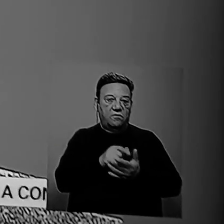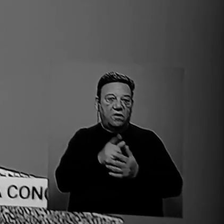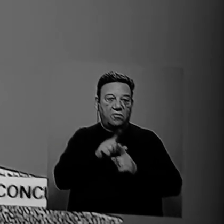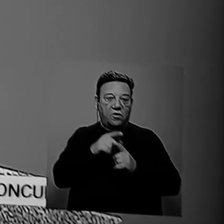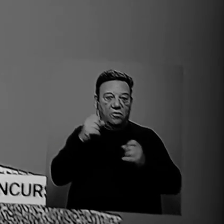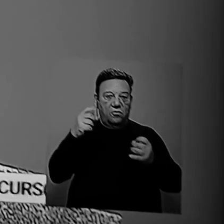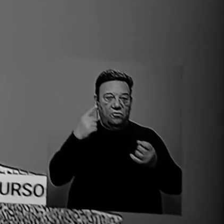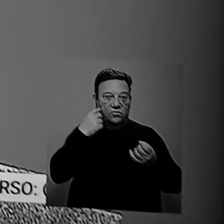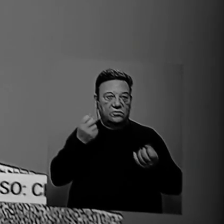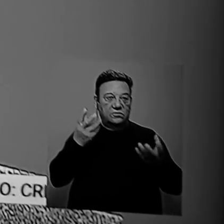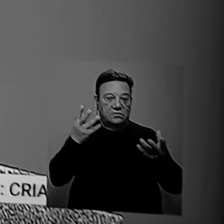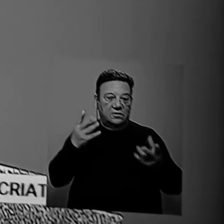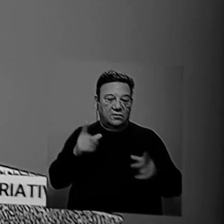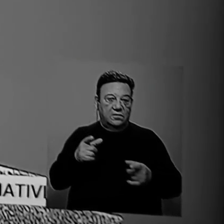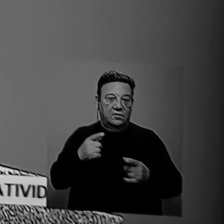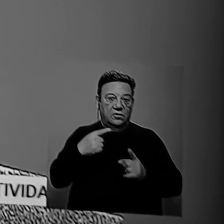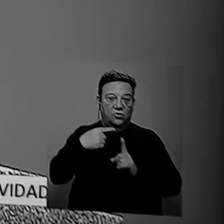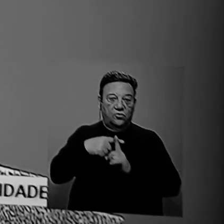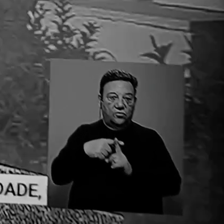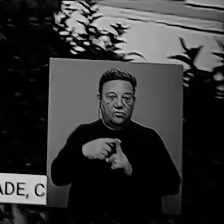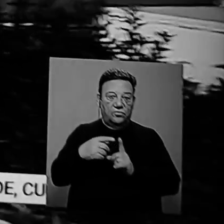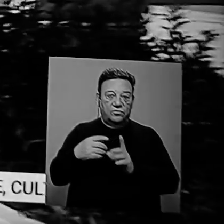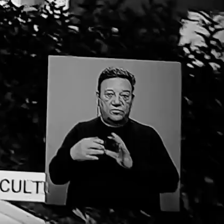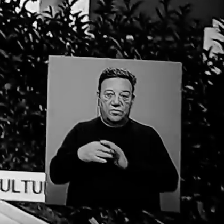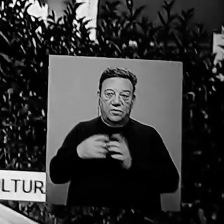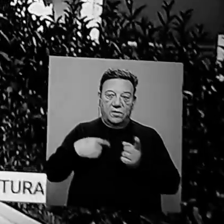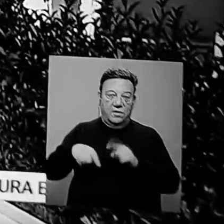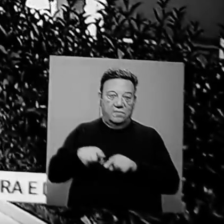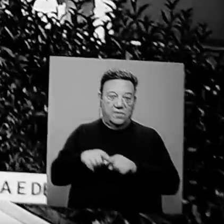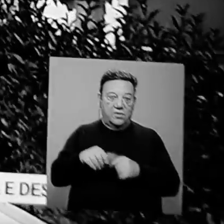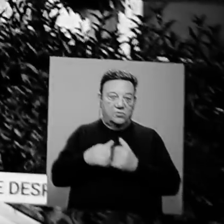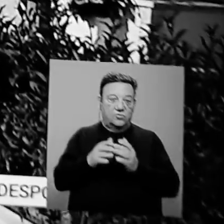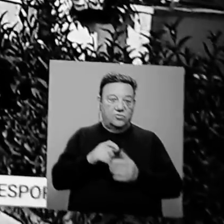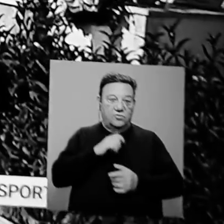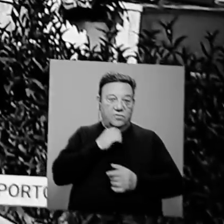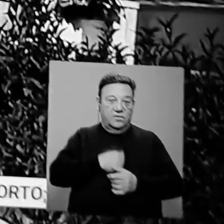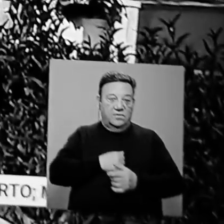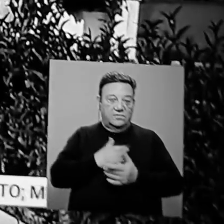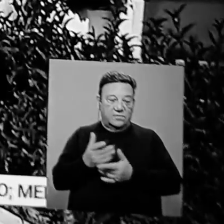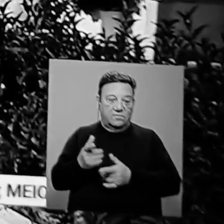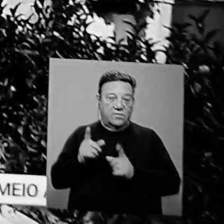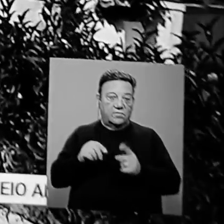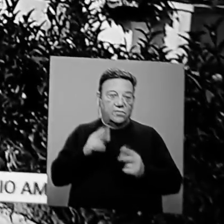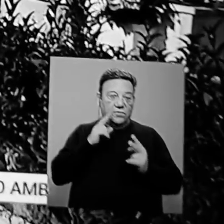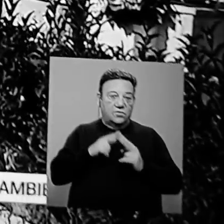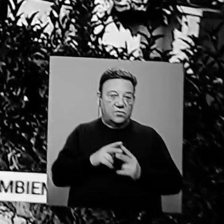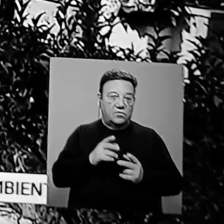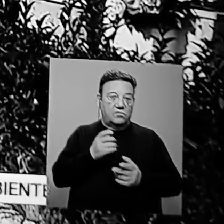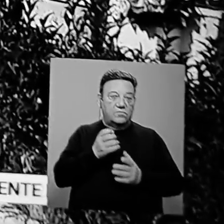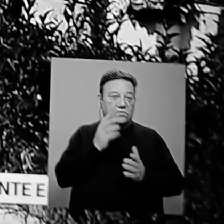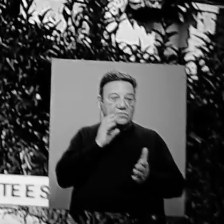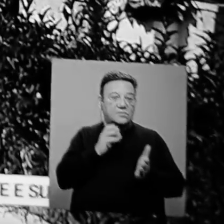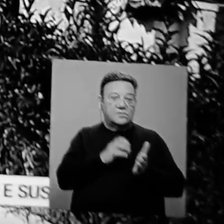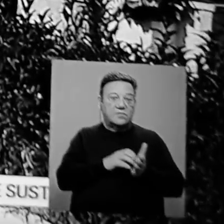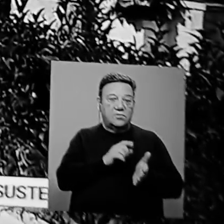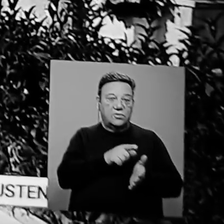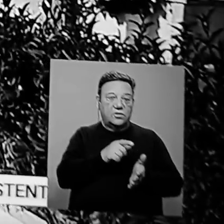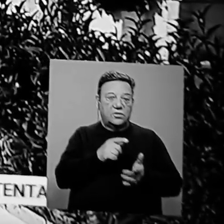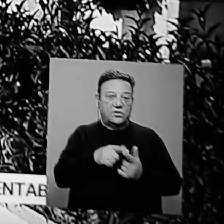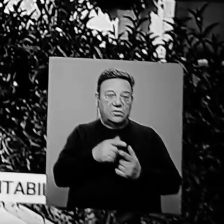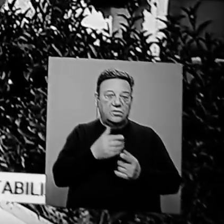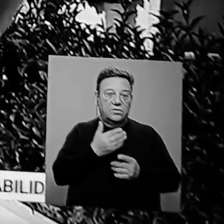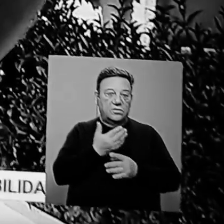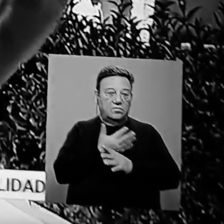acesa, a cruz que une na Irmandade todos os cristãos, mas depois encontramos o símbolo das